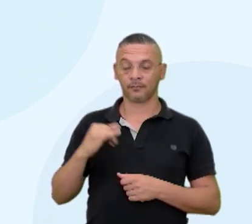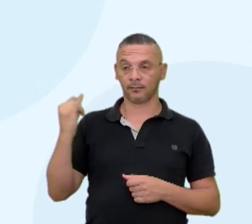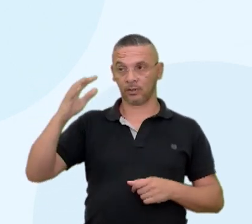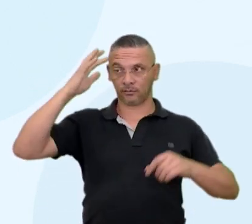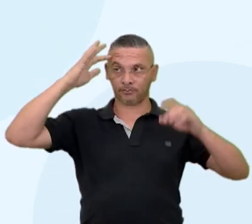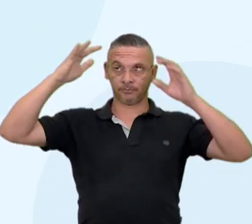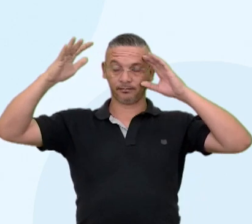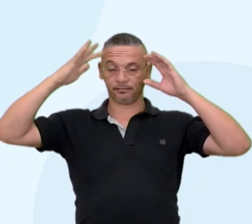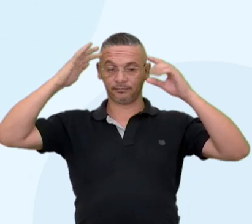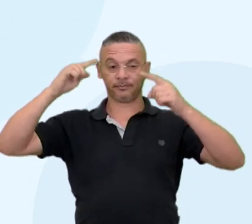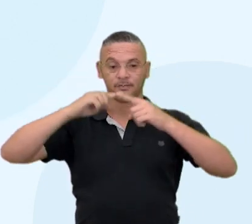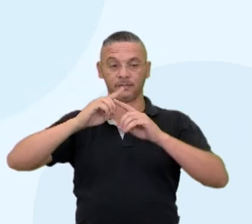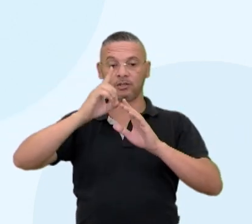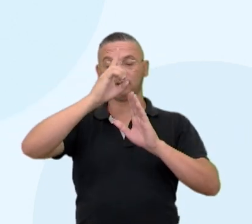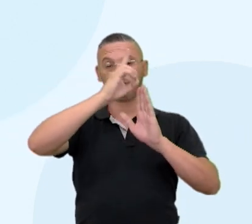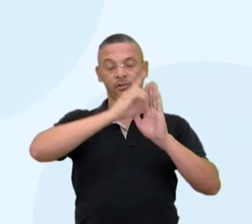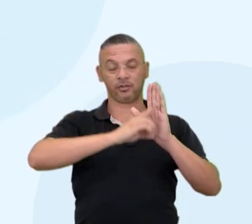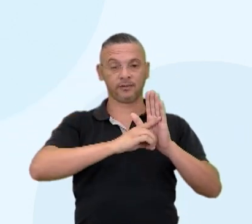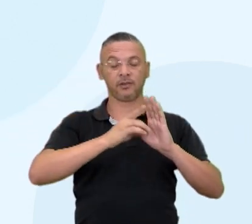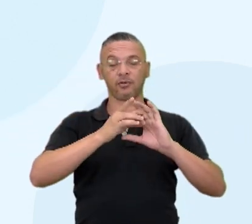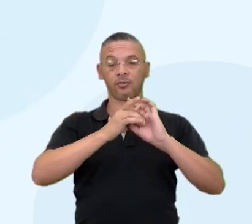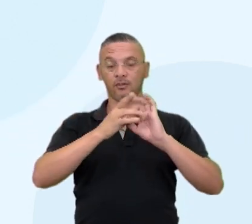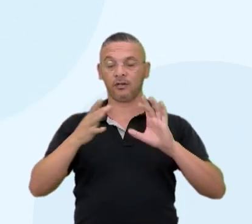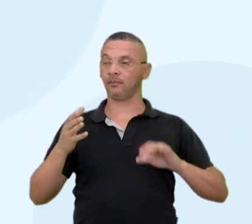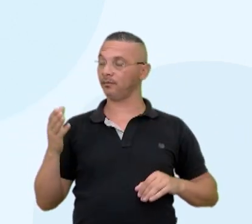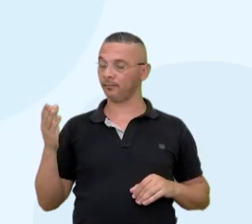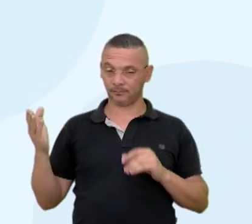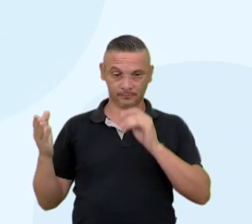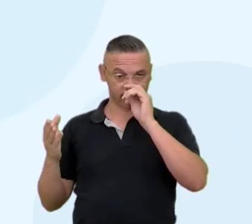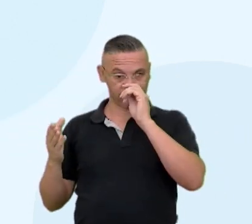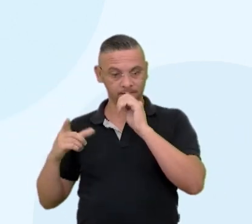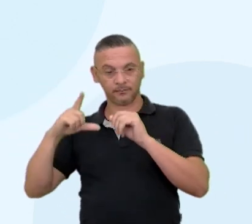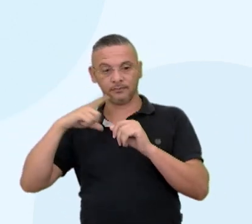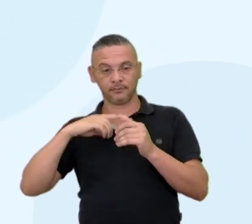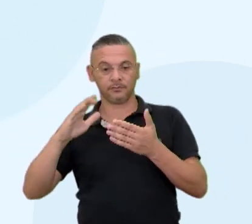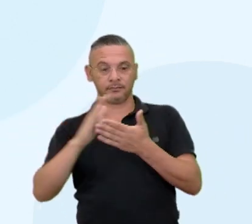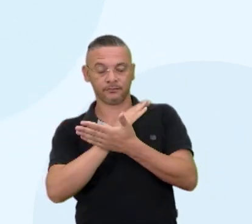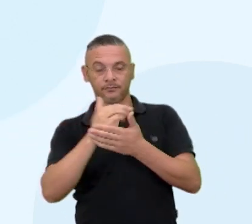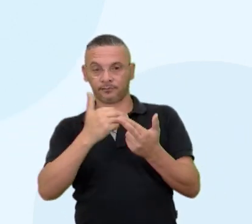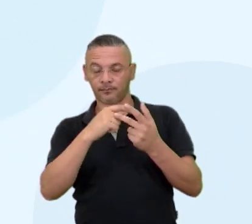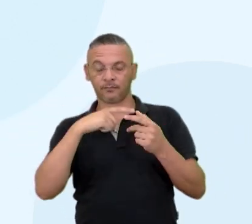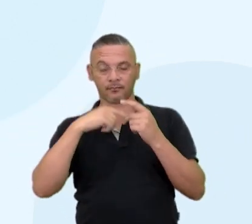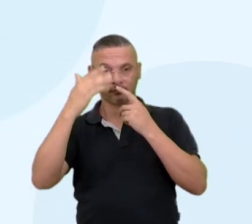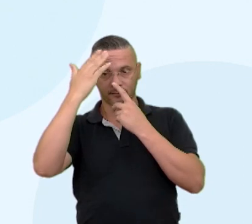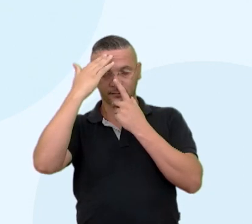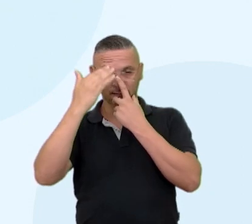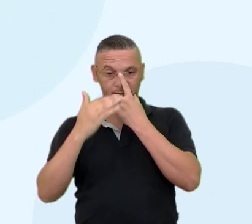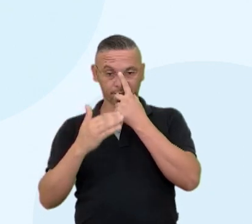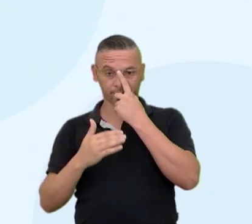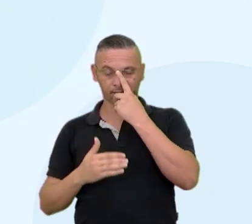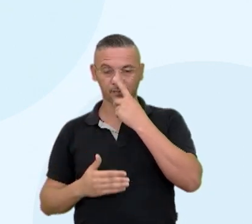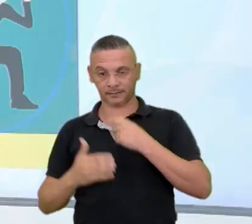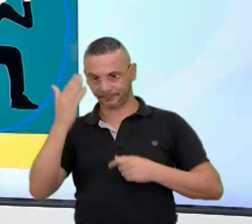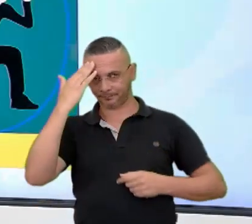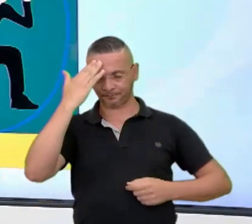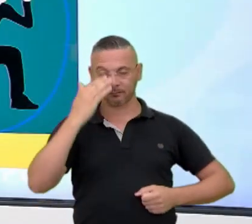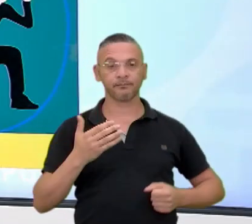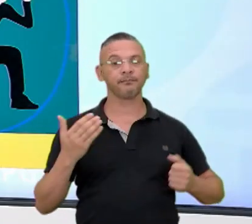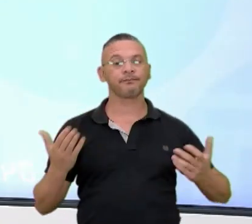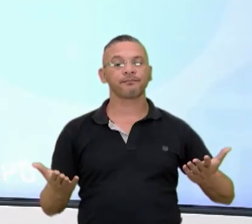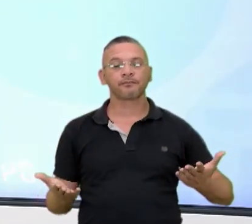ir para o público. Ou seja, quando um jornalista ele vai publicar uma notícia, ele tem